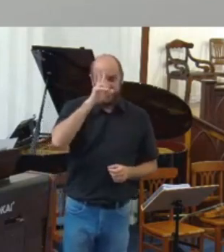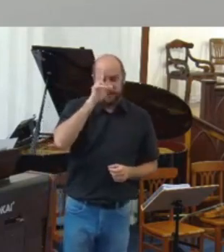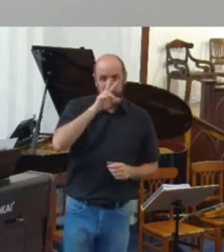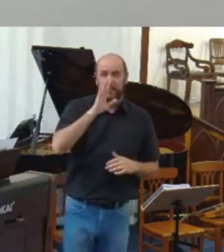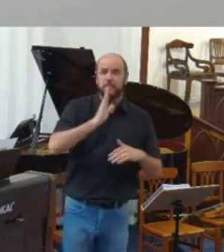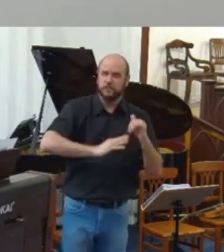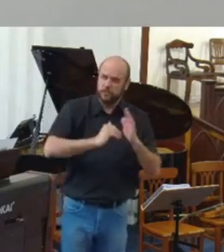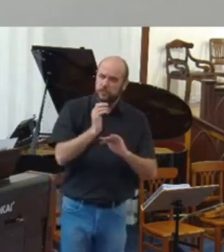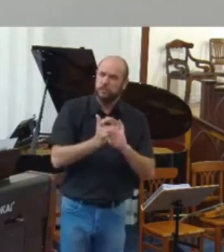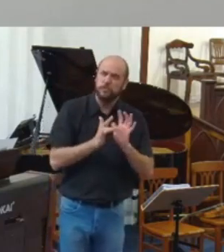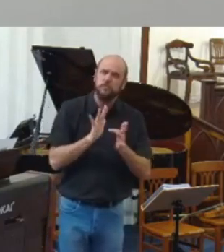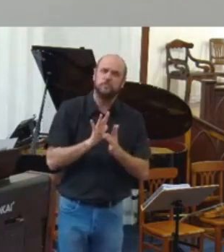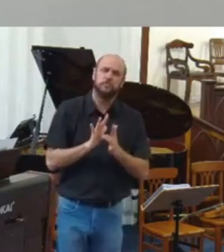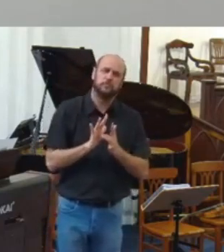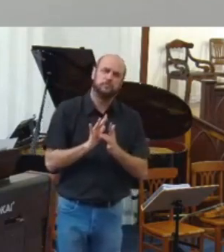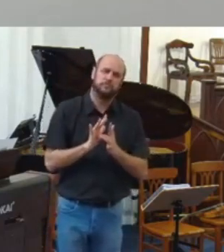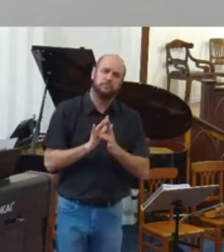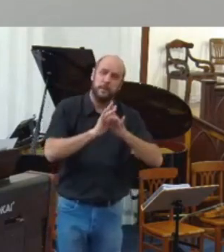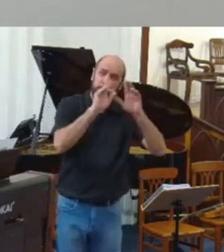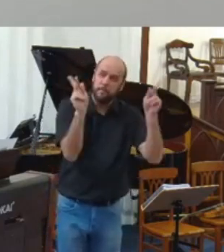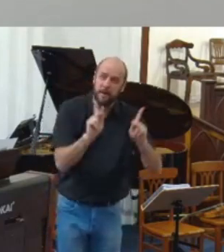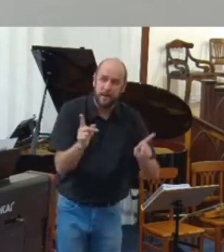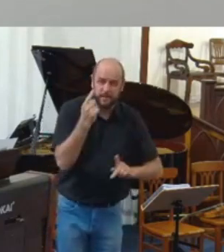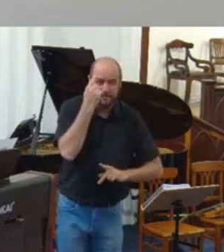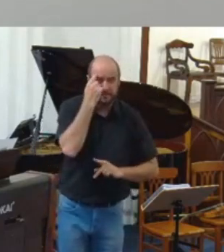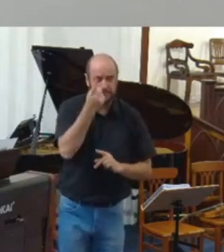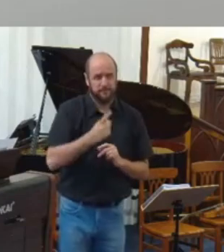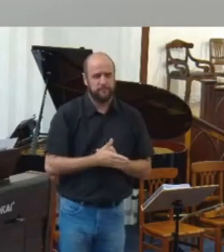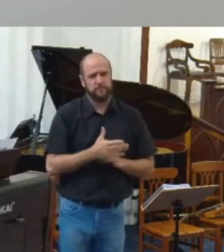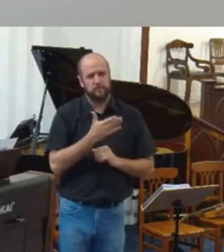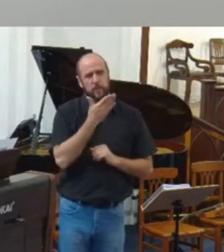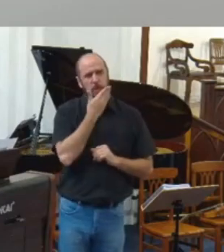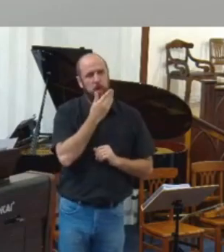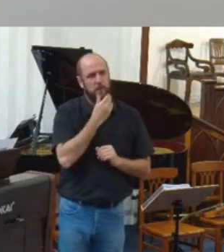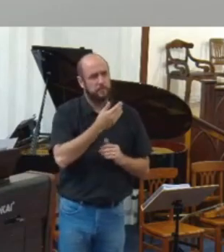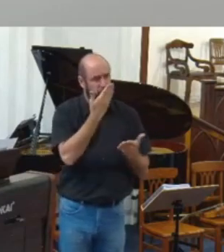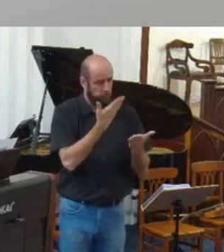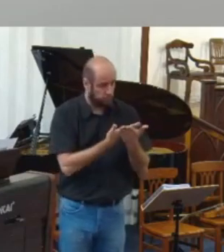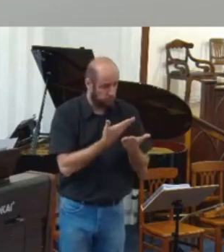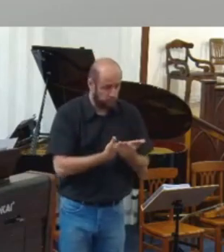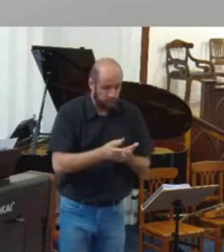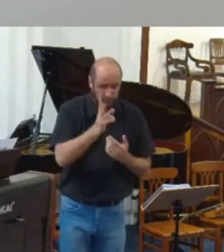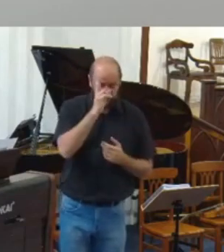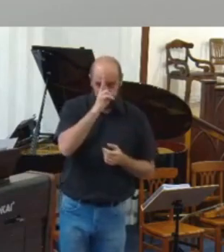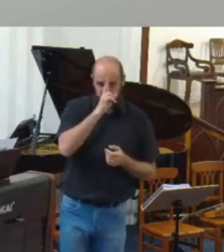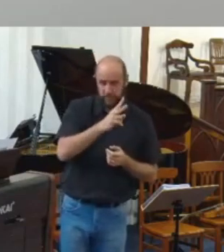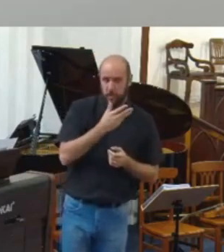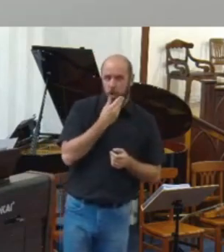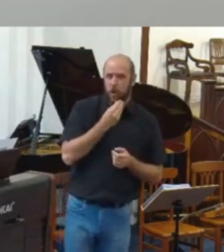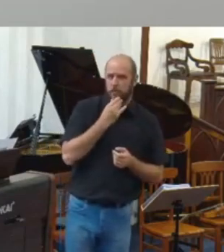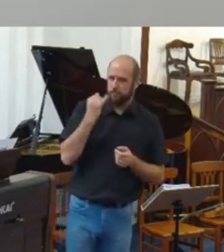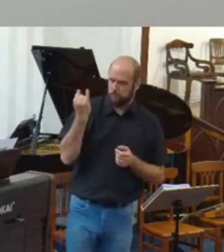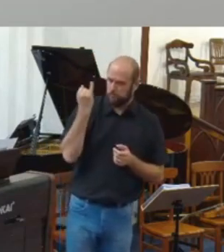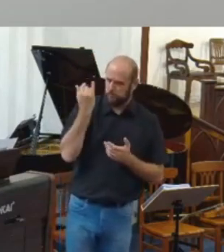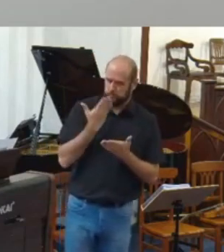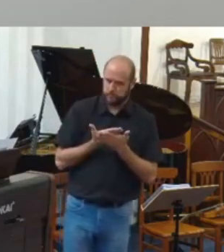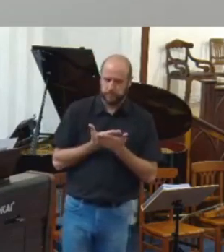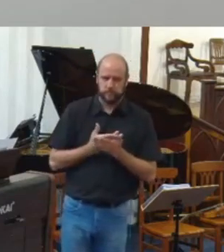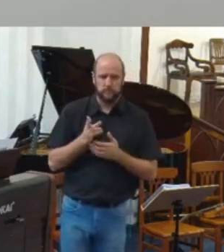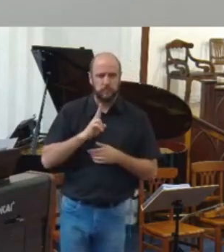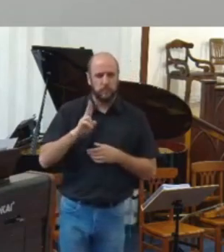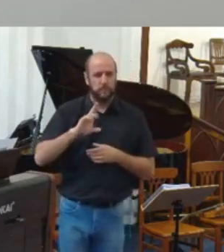a proposta da paz. Quando homens estudaram essas passagens, e eu resgato dois pensadores aqui, um deles